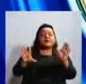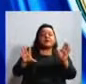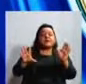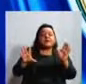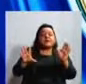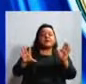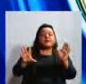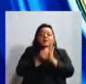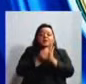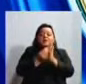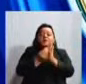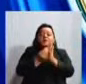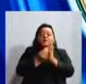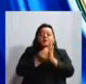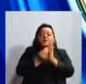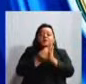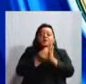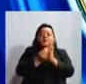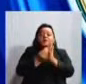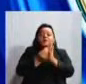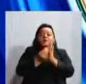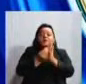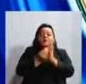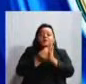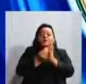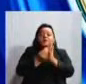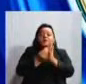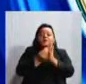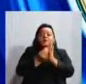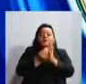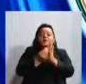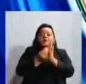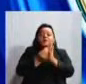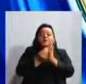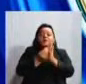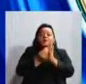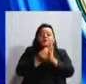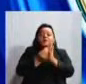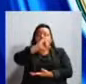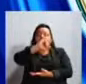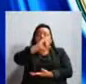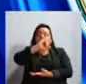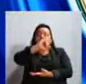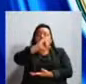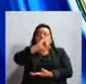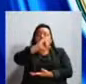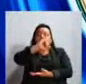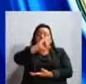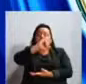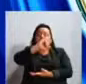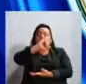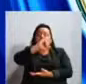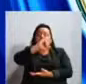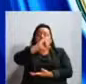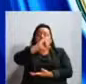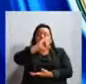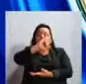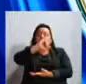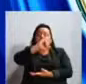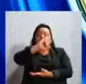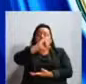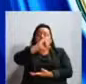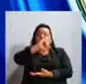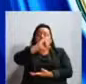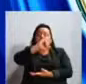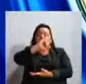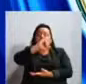que ocorreu nesta noite. E amanhã, o terceiro dia de debate será entre os candidatos. Vinícius Miguel, Ramon Cujui